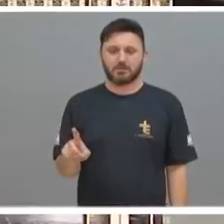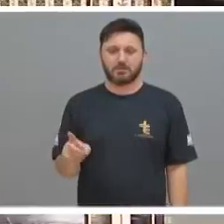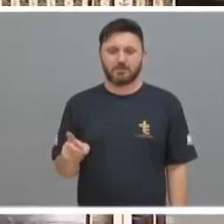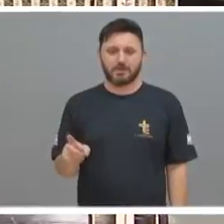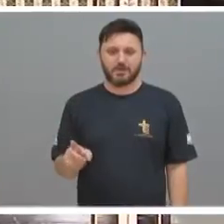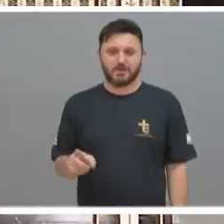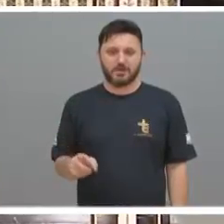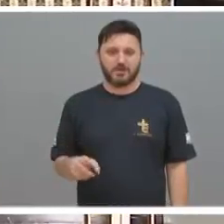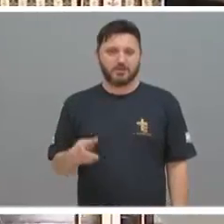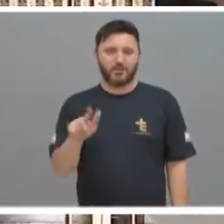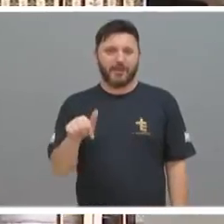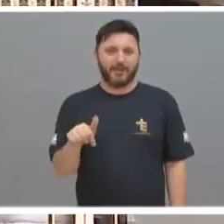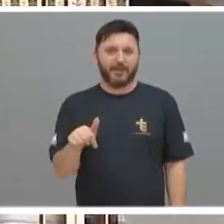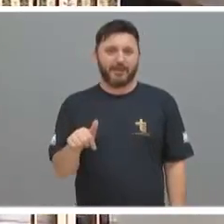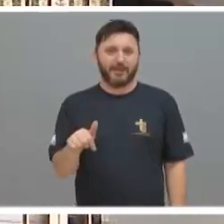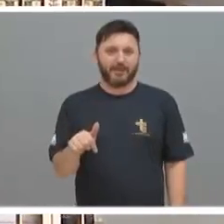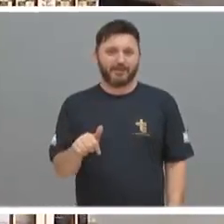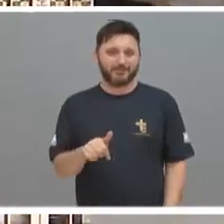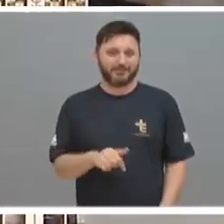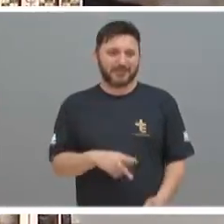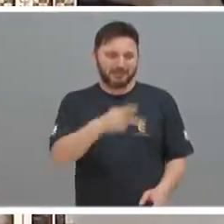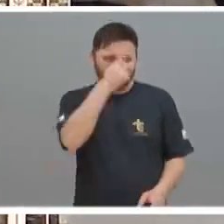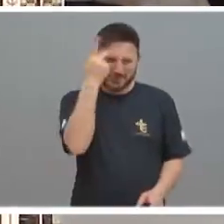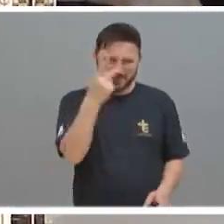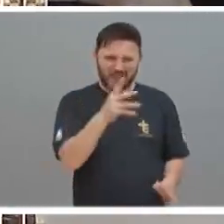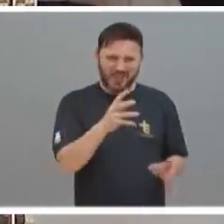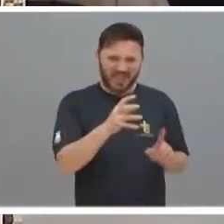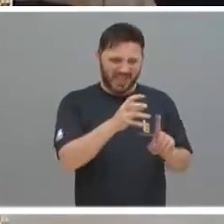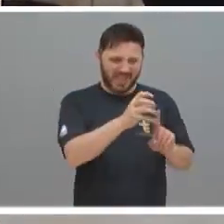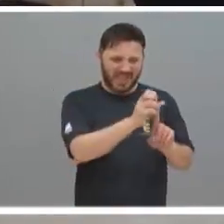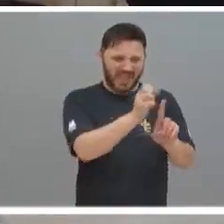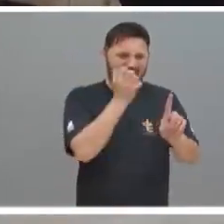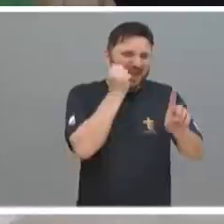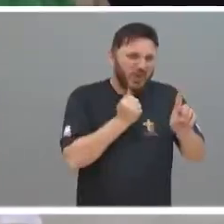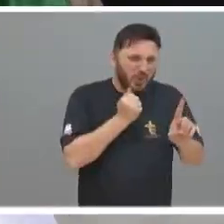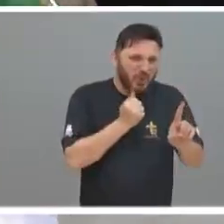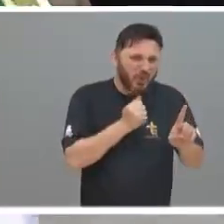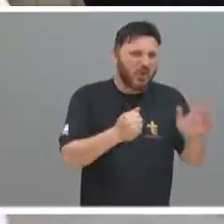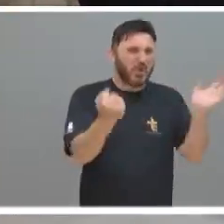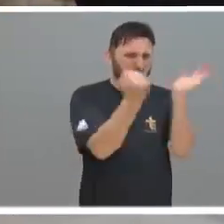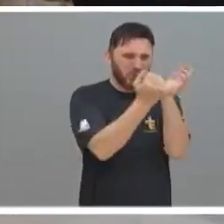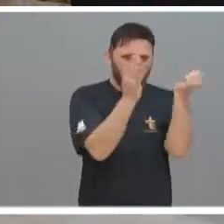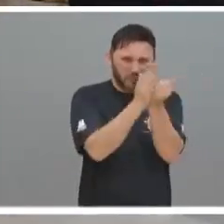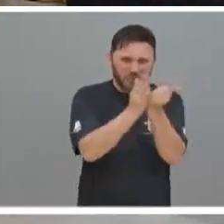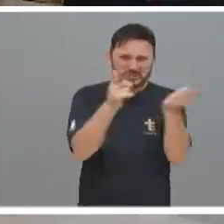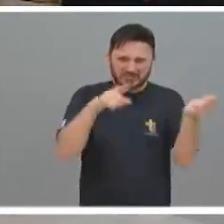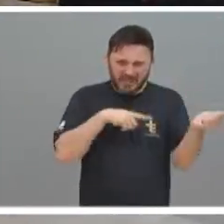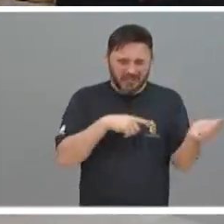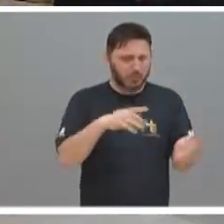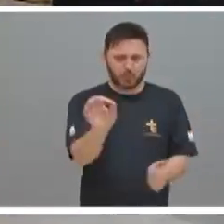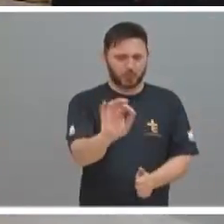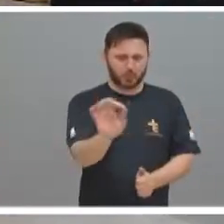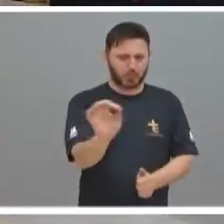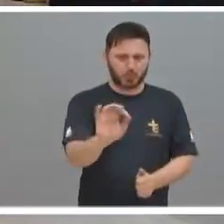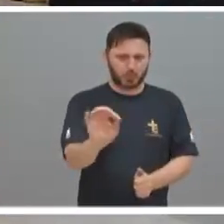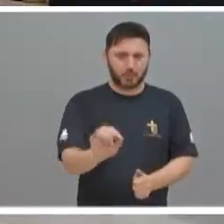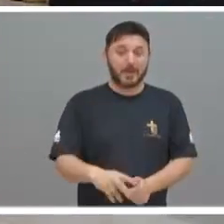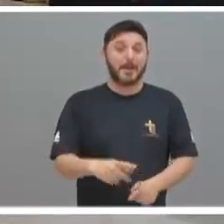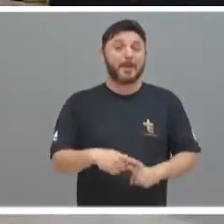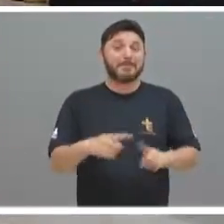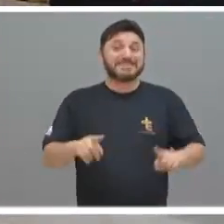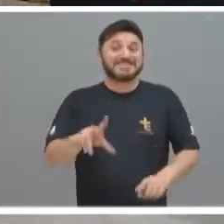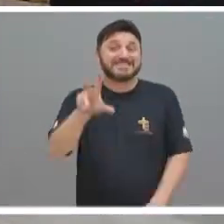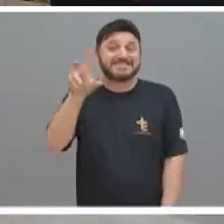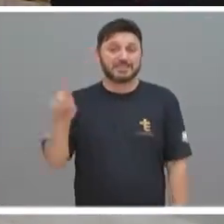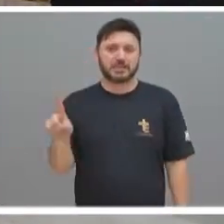E não é que arrancaram a barba de Nosso Senhor, não tem nada escrito que lá na crucificação arrancaram a barba. Arrancaram-lhe a